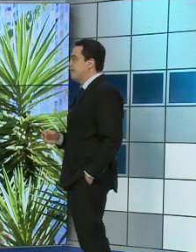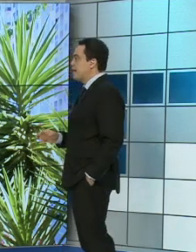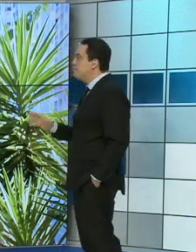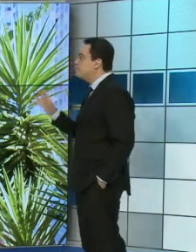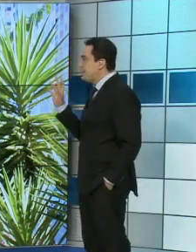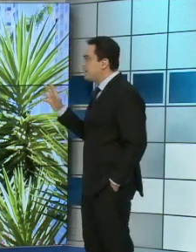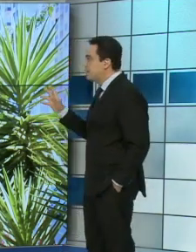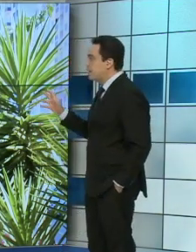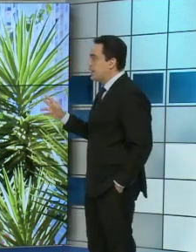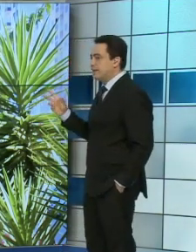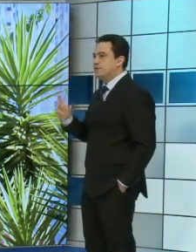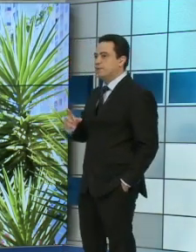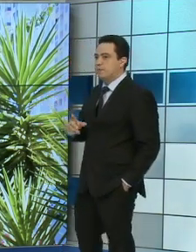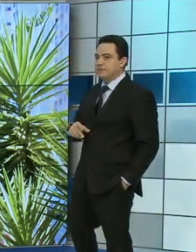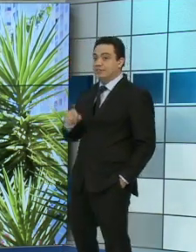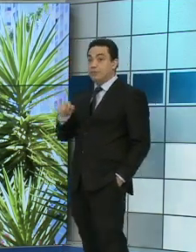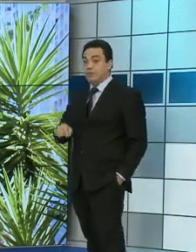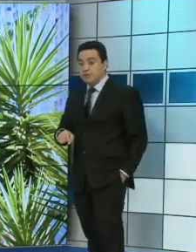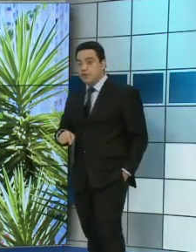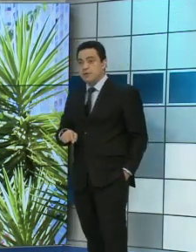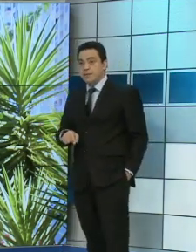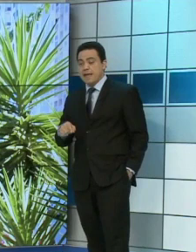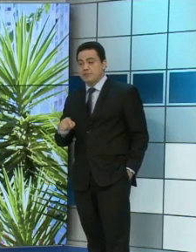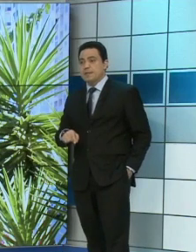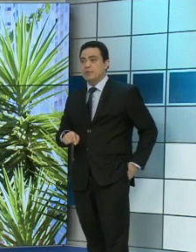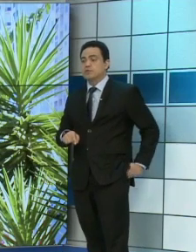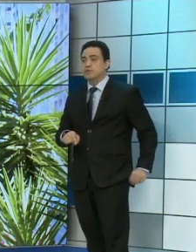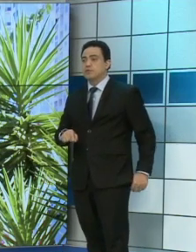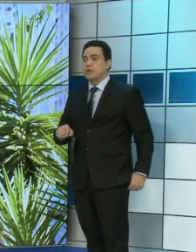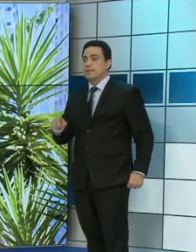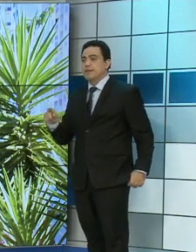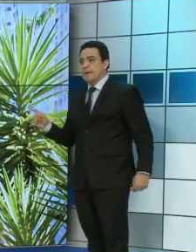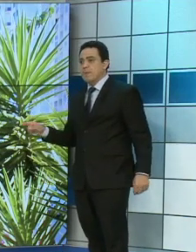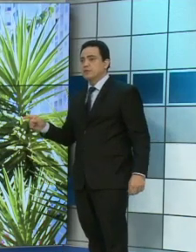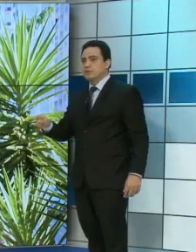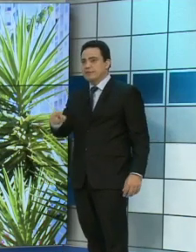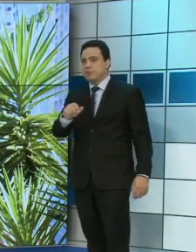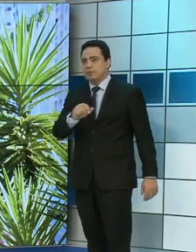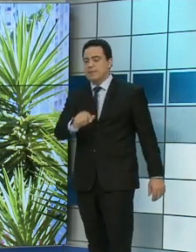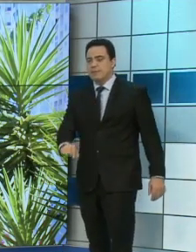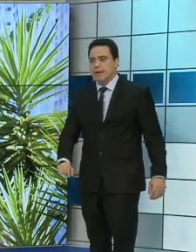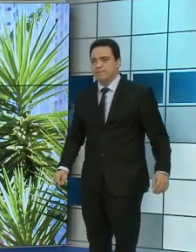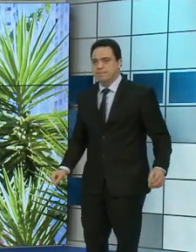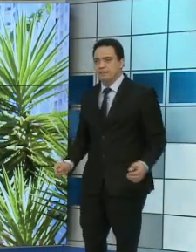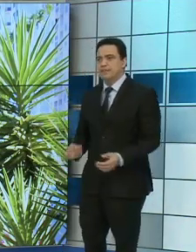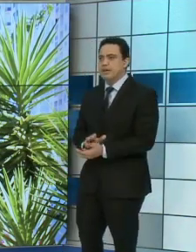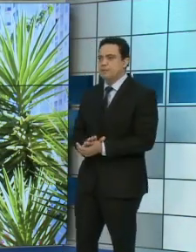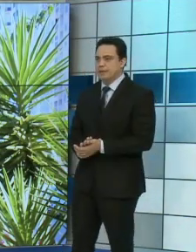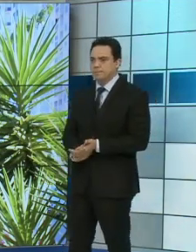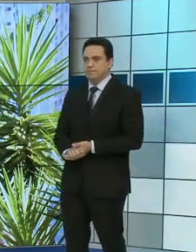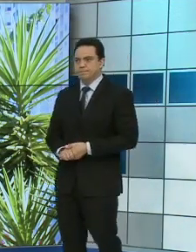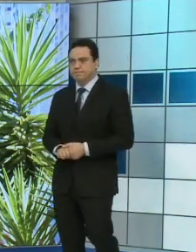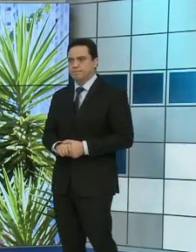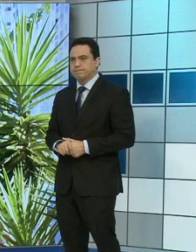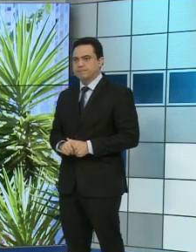governo federal. Vamos ver a entrevista do presidente ao vivo a respeito do assunto. Daqui a pouco a gente conversa sobre o tema. Vamos lá. Presidente Jair